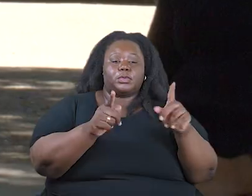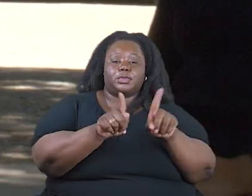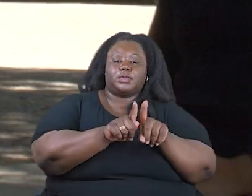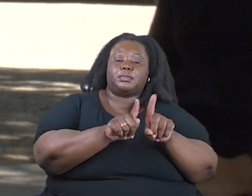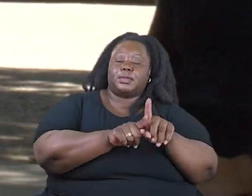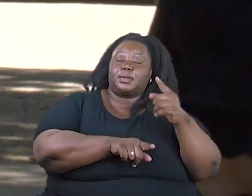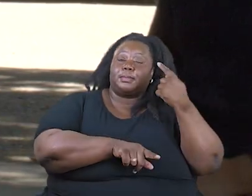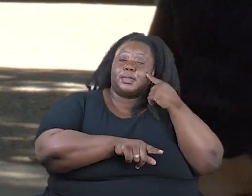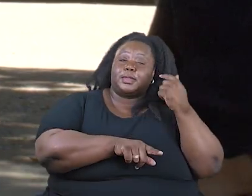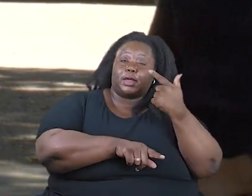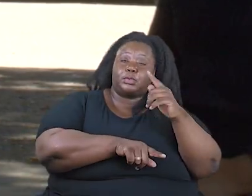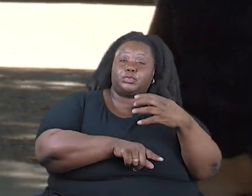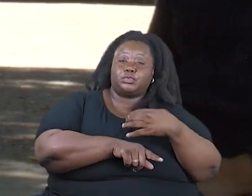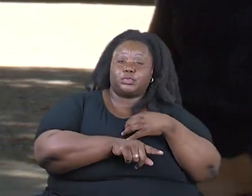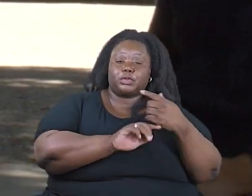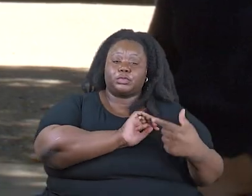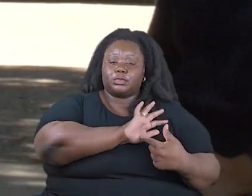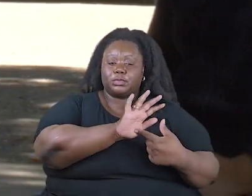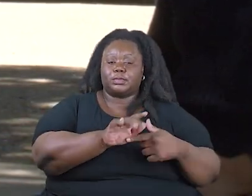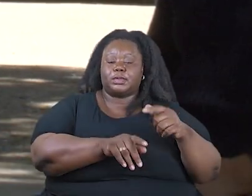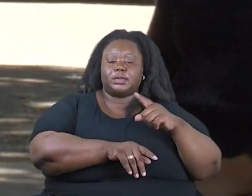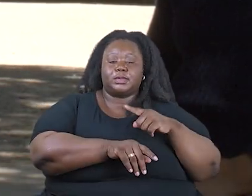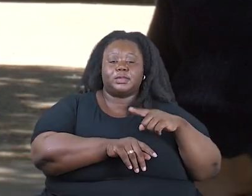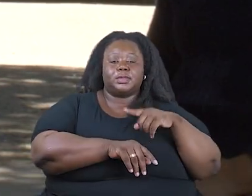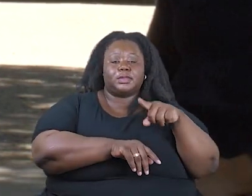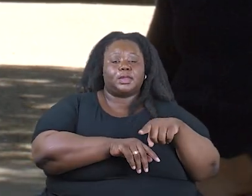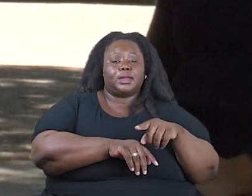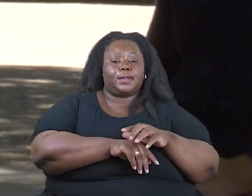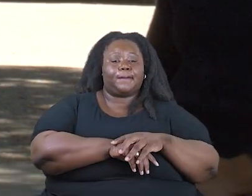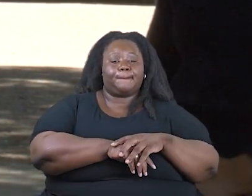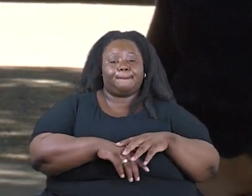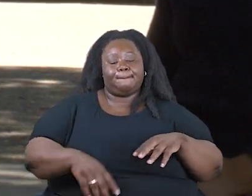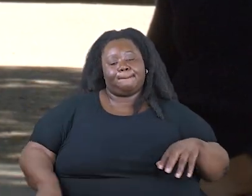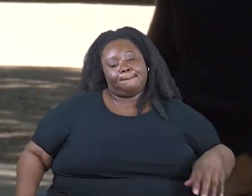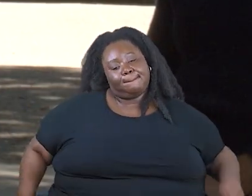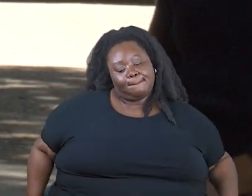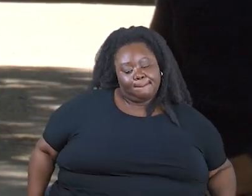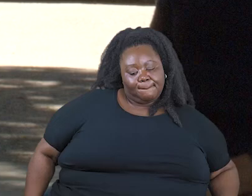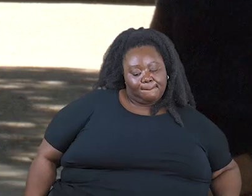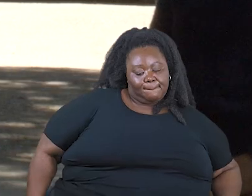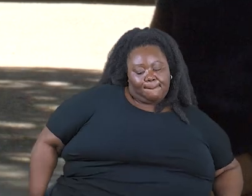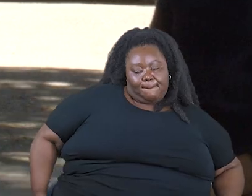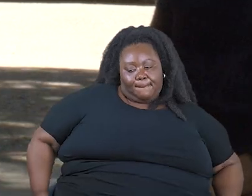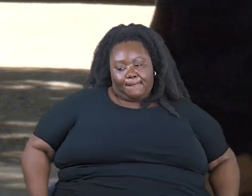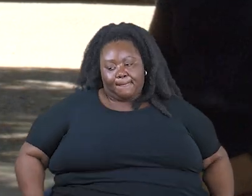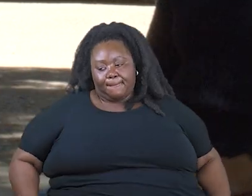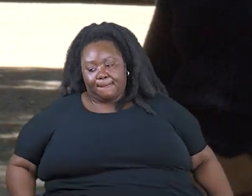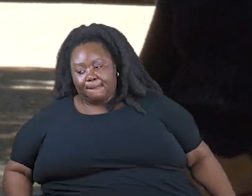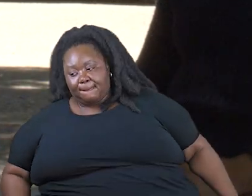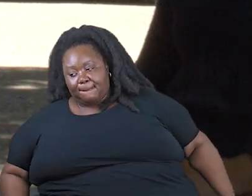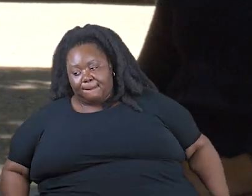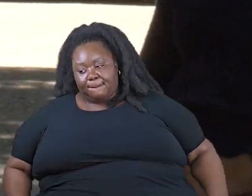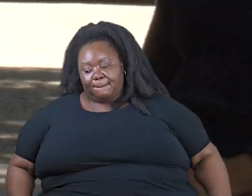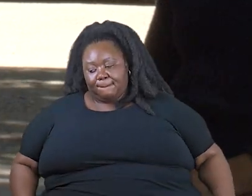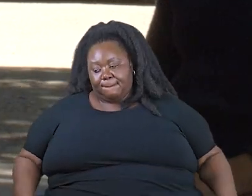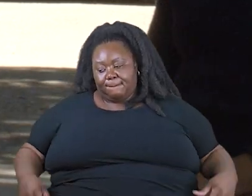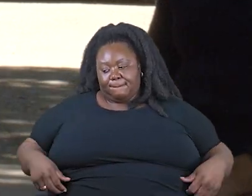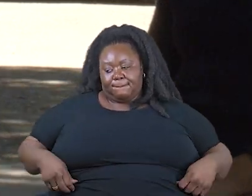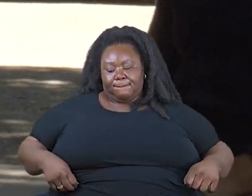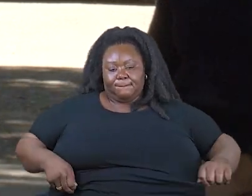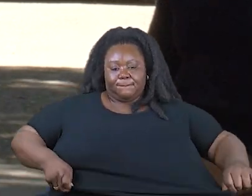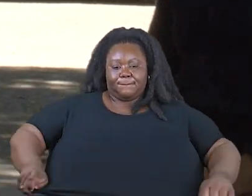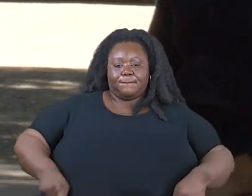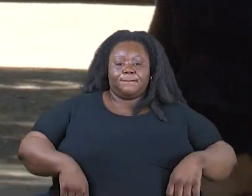pensar outras formas de exposição. Então tem uma partitura do Dick Higgins, que eu fiz uma proposta para